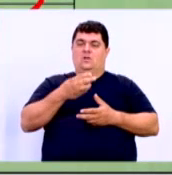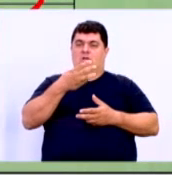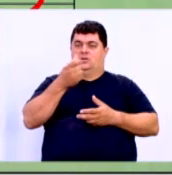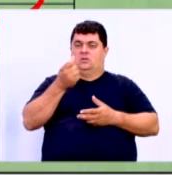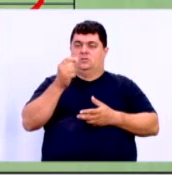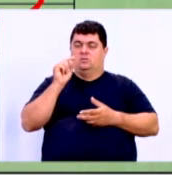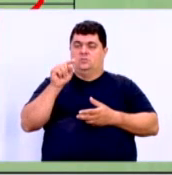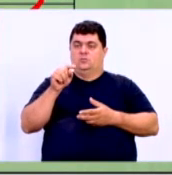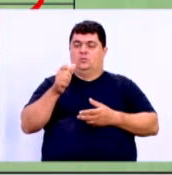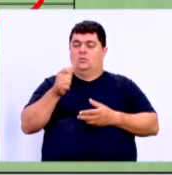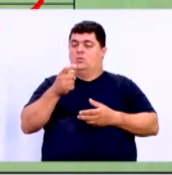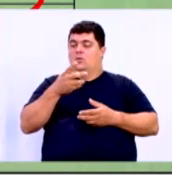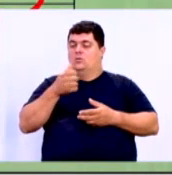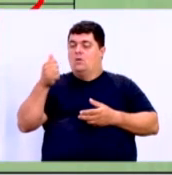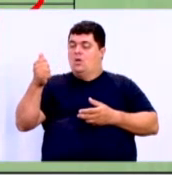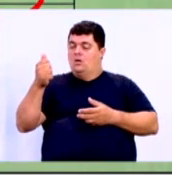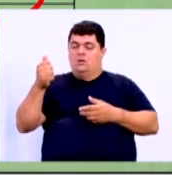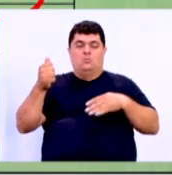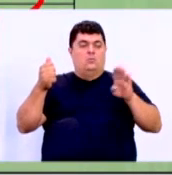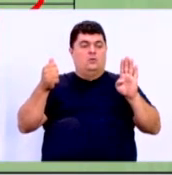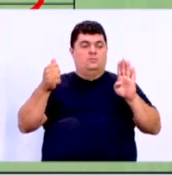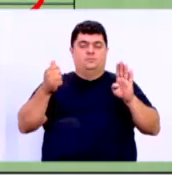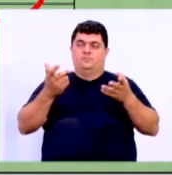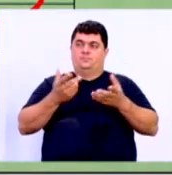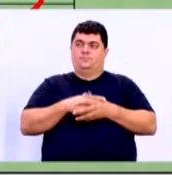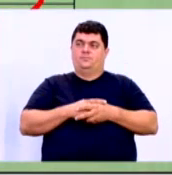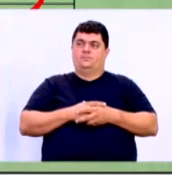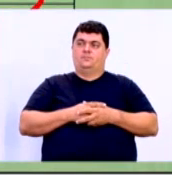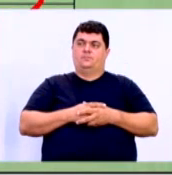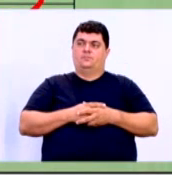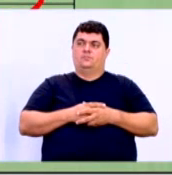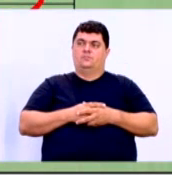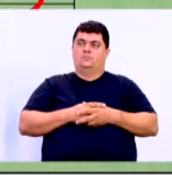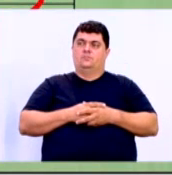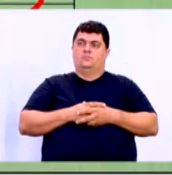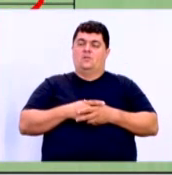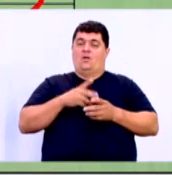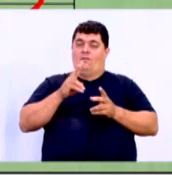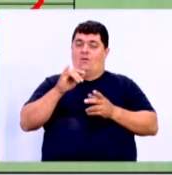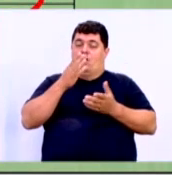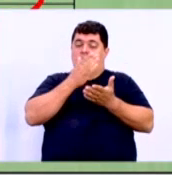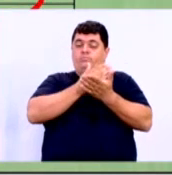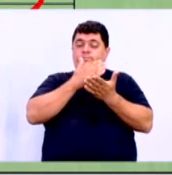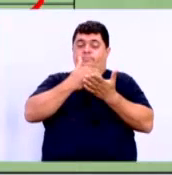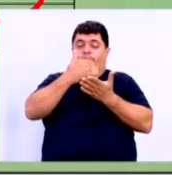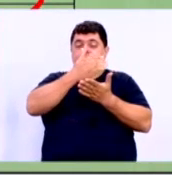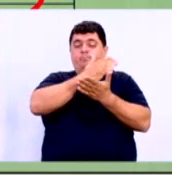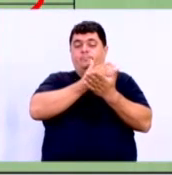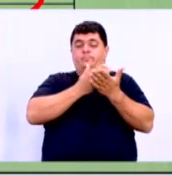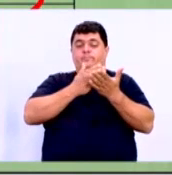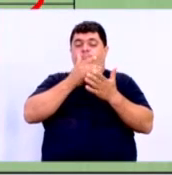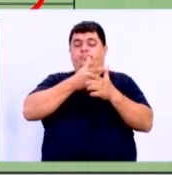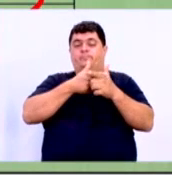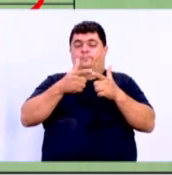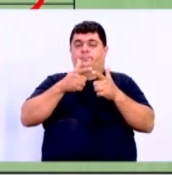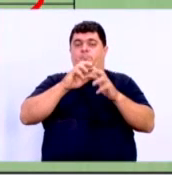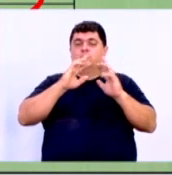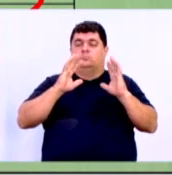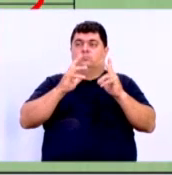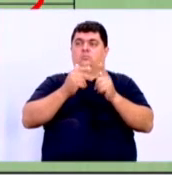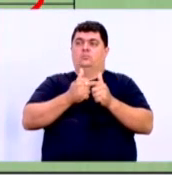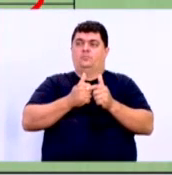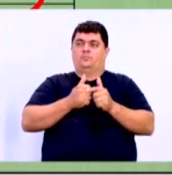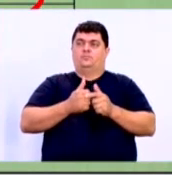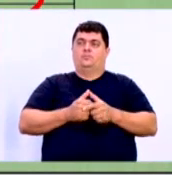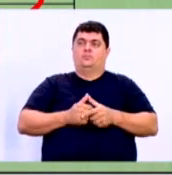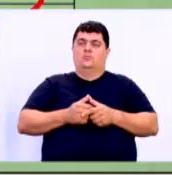mil, quanto foi para A e quanto foi para B. Nós vamos ratear esses valores aqui. Vamos para a próxima